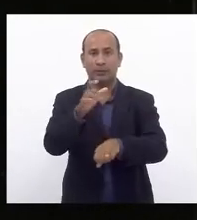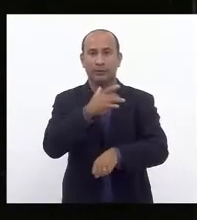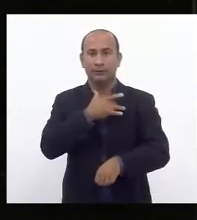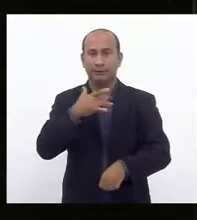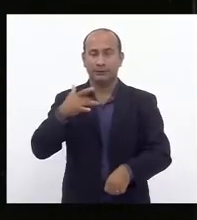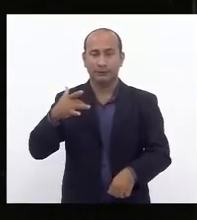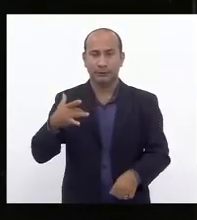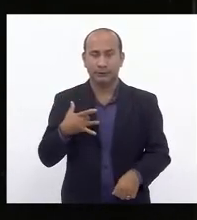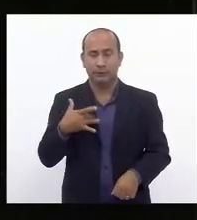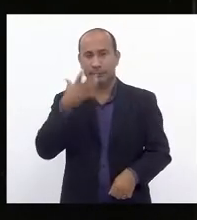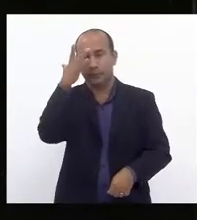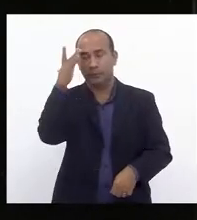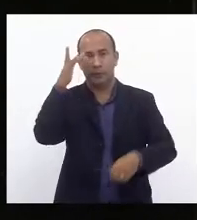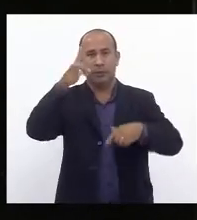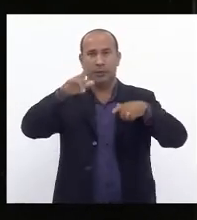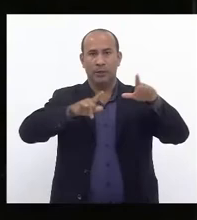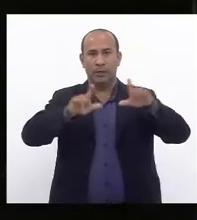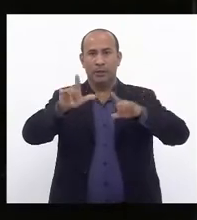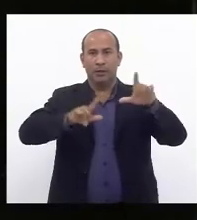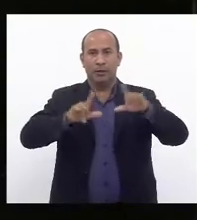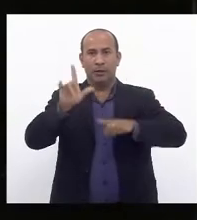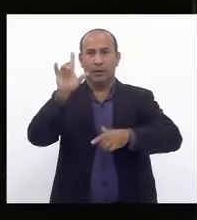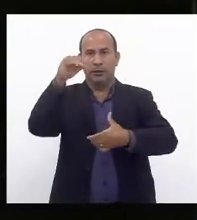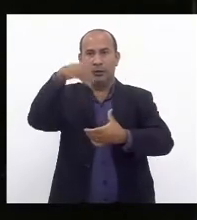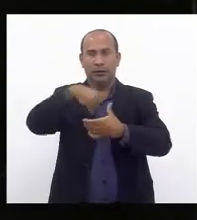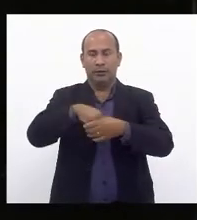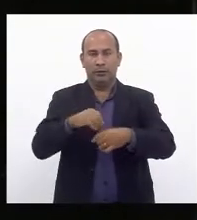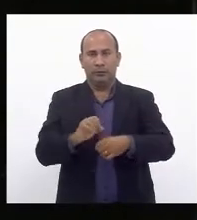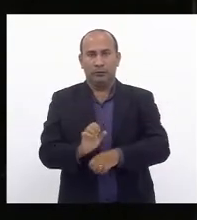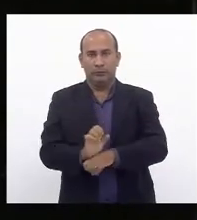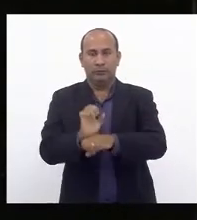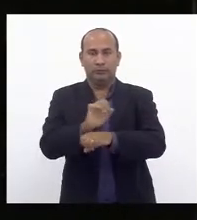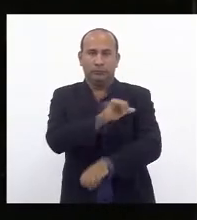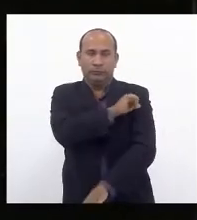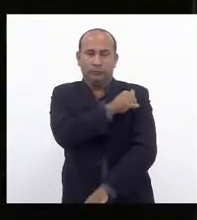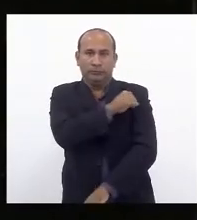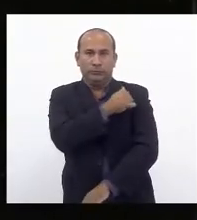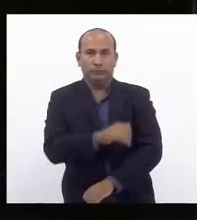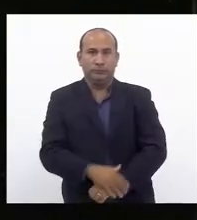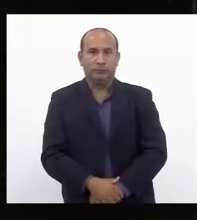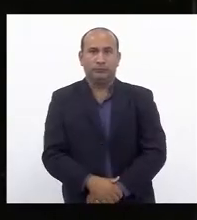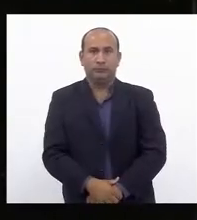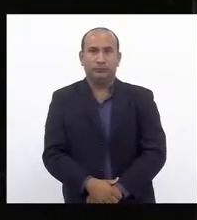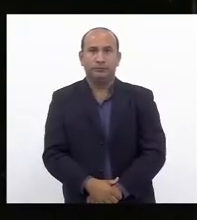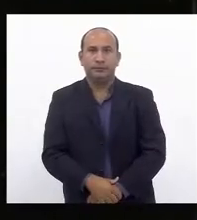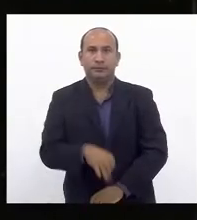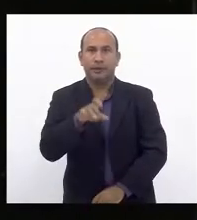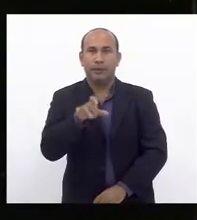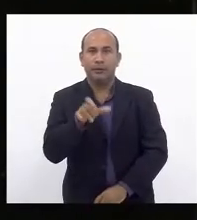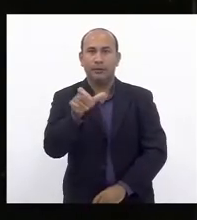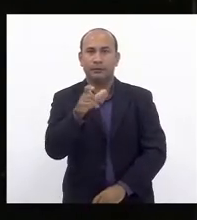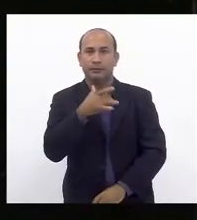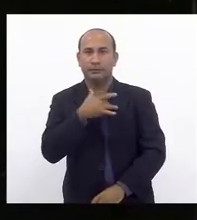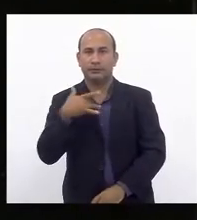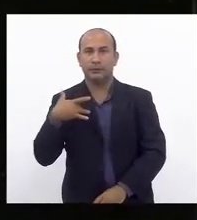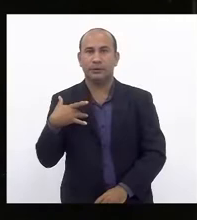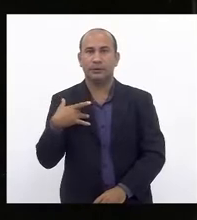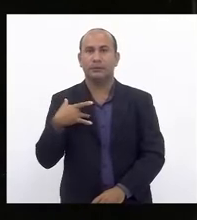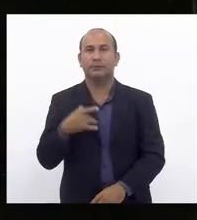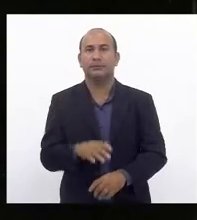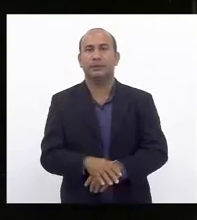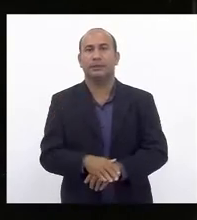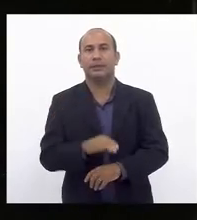dos trabalhadores do Estado do Rio de Janeiro, dos servidores, era o plano de saúde do